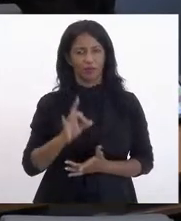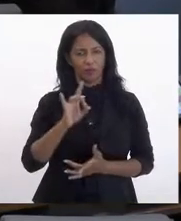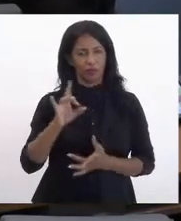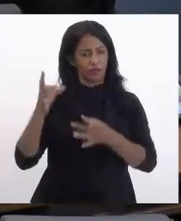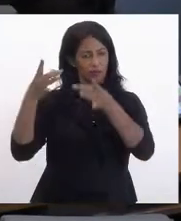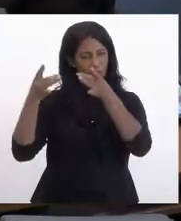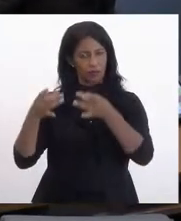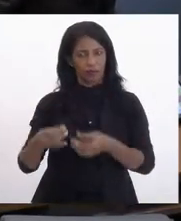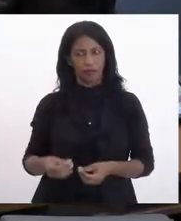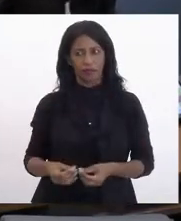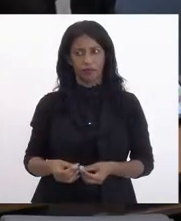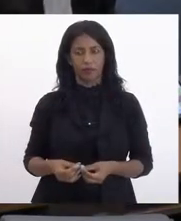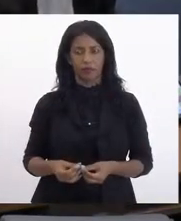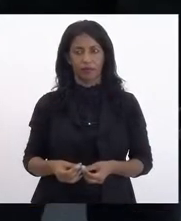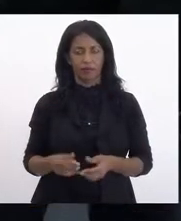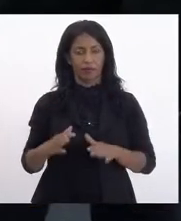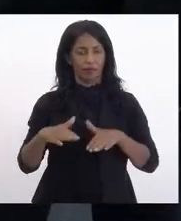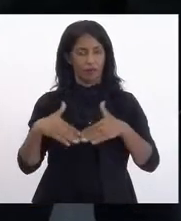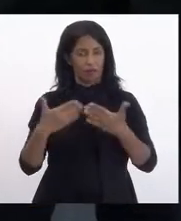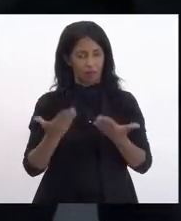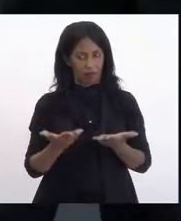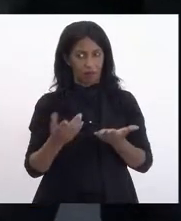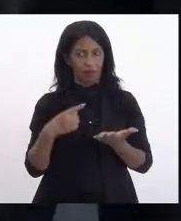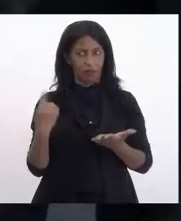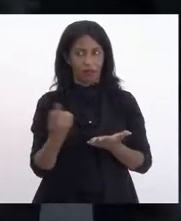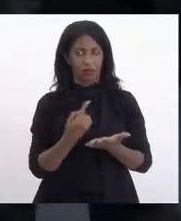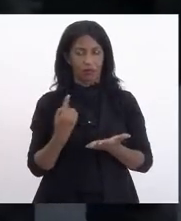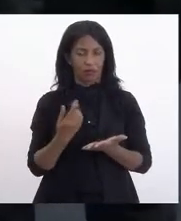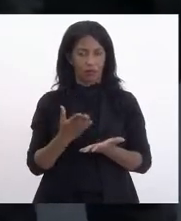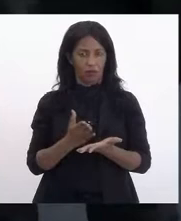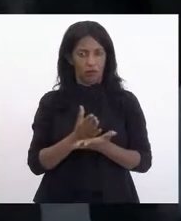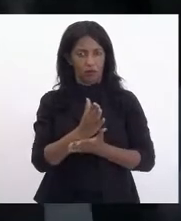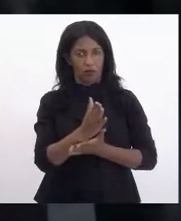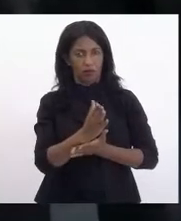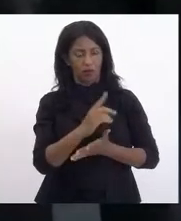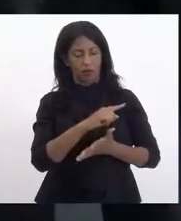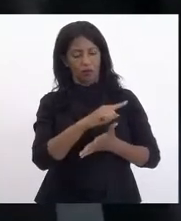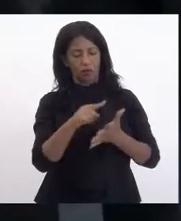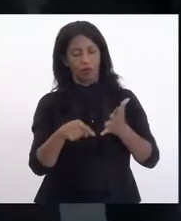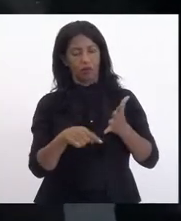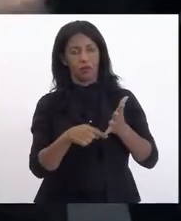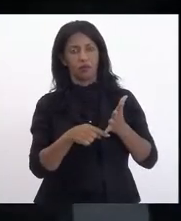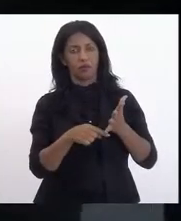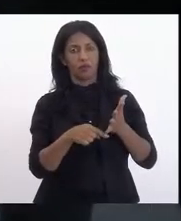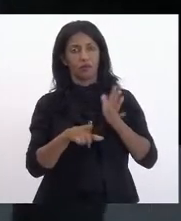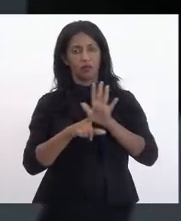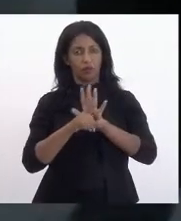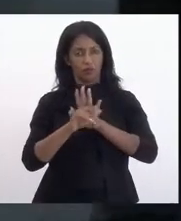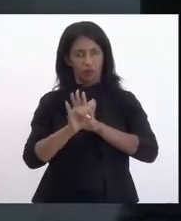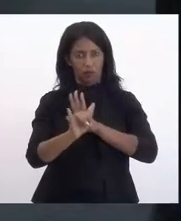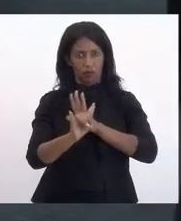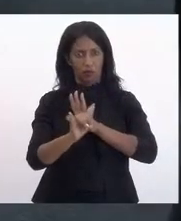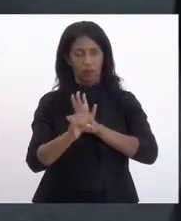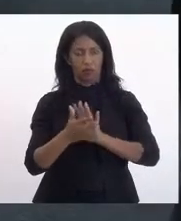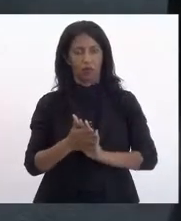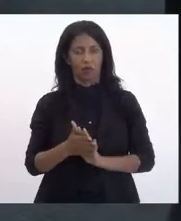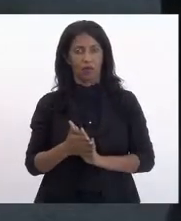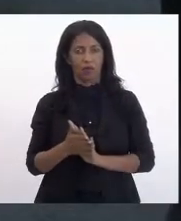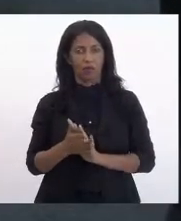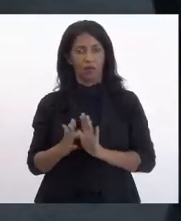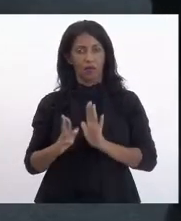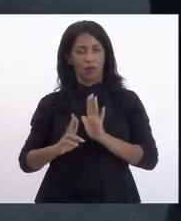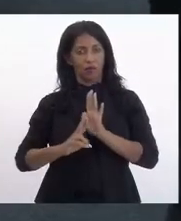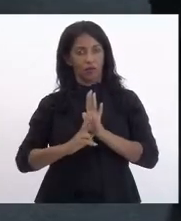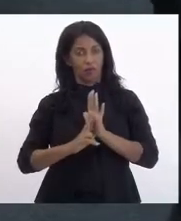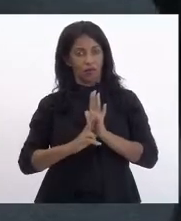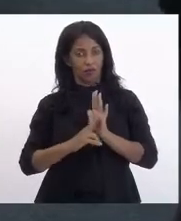explicar. Assim que nós aprovamos as 5 leis relativo ao regime de